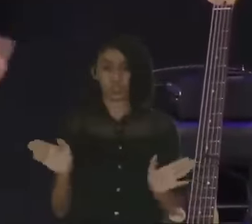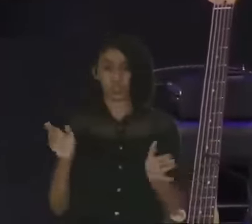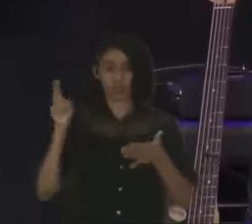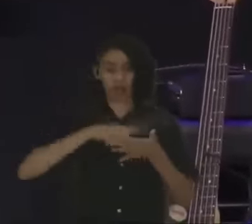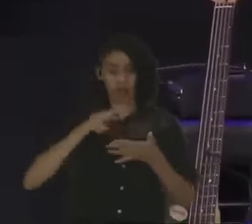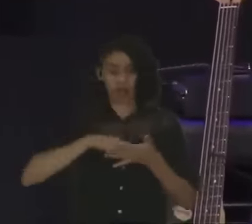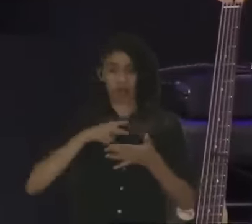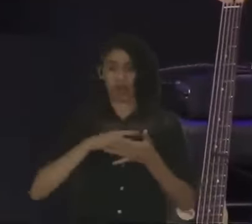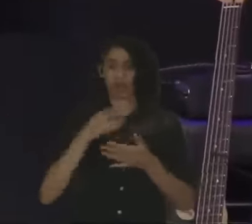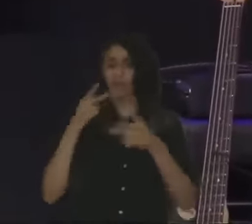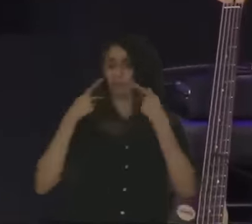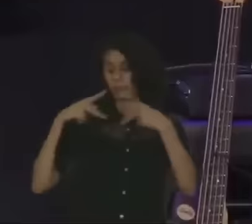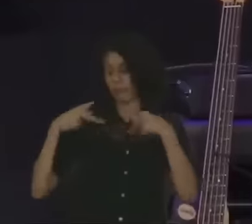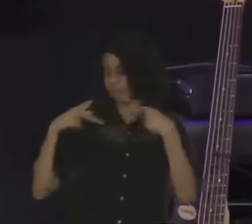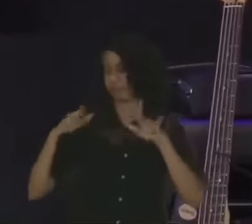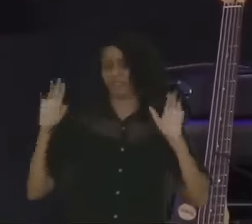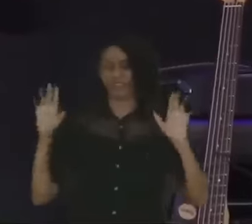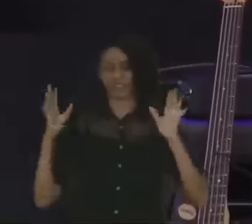perto de mim